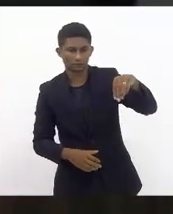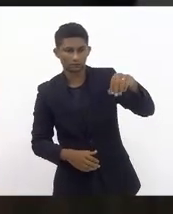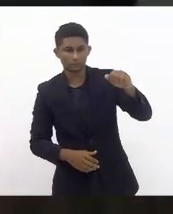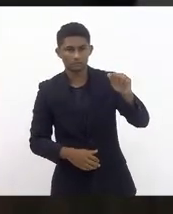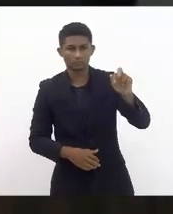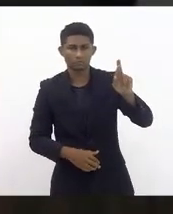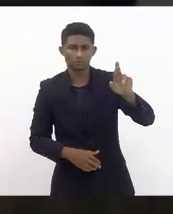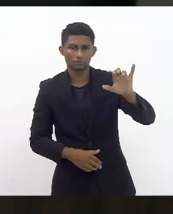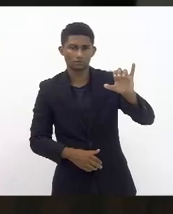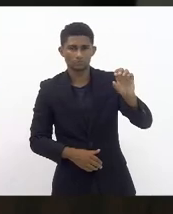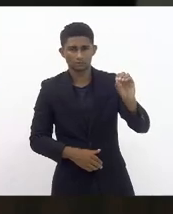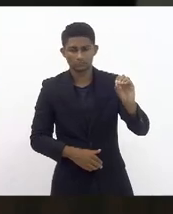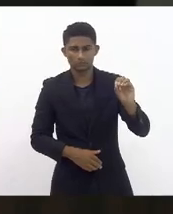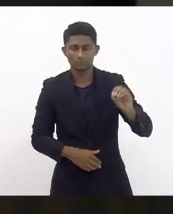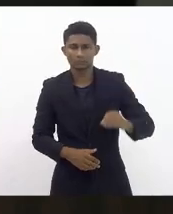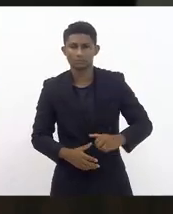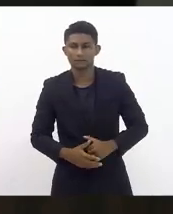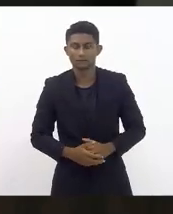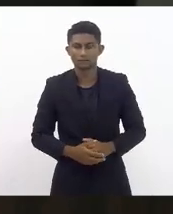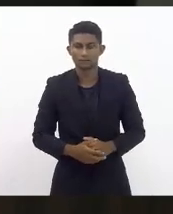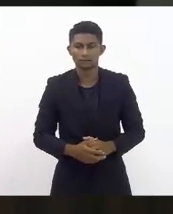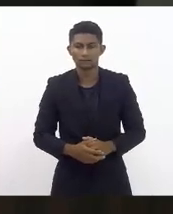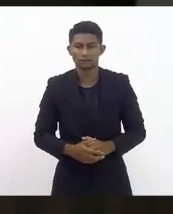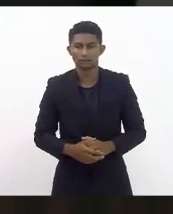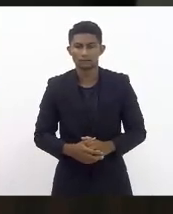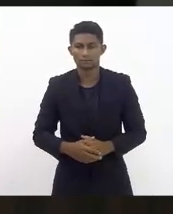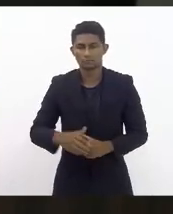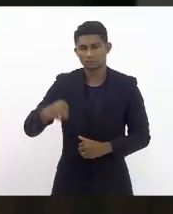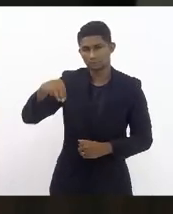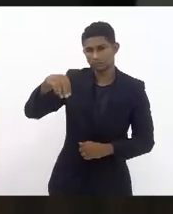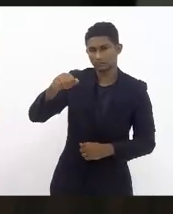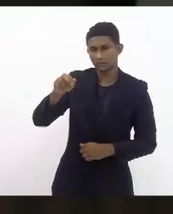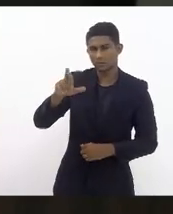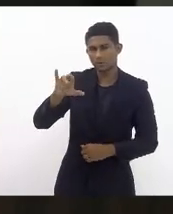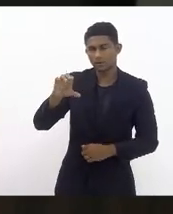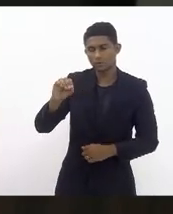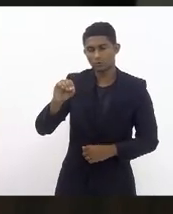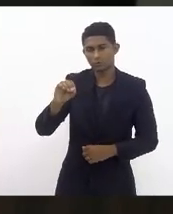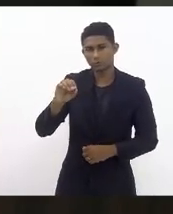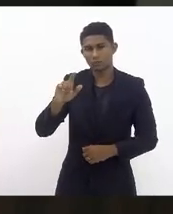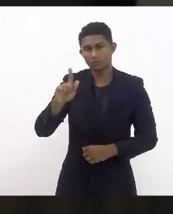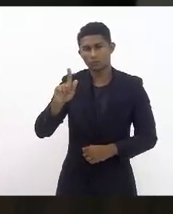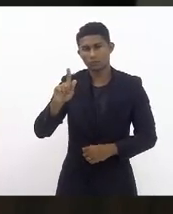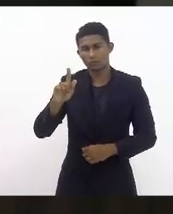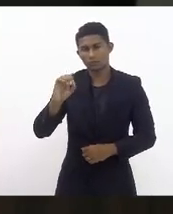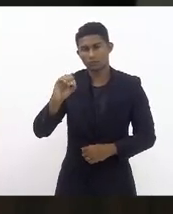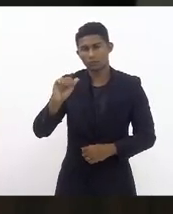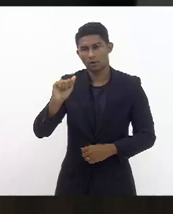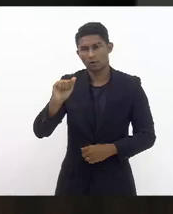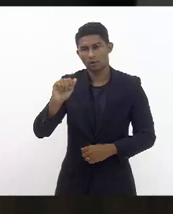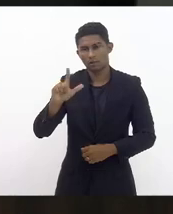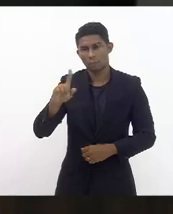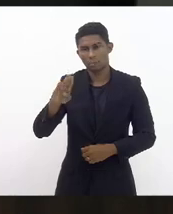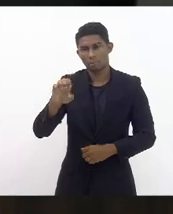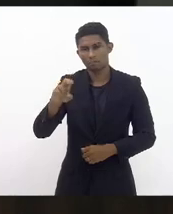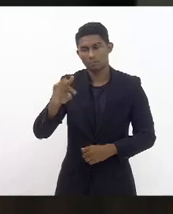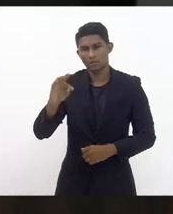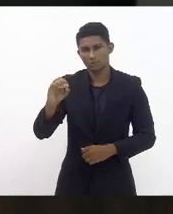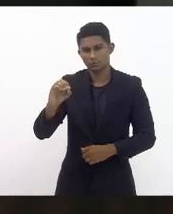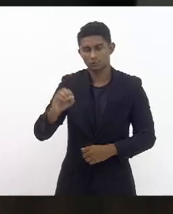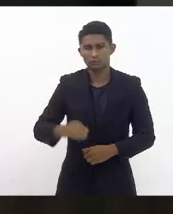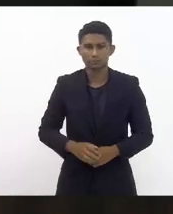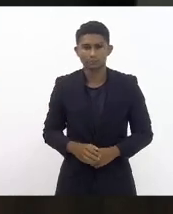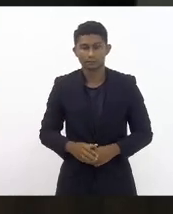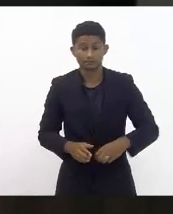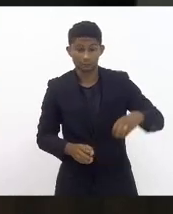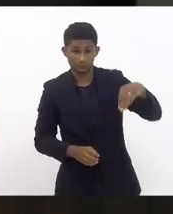Canella. Deputado Márcio Canella. Deputado Márcio Gualberto. Deputado Márcio Gualberto. Deputado